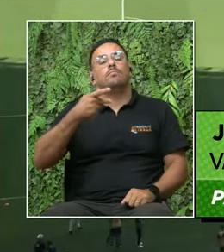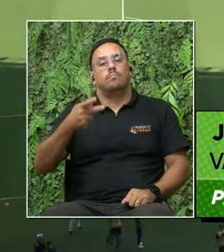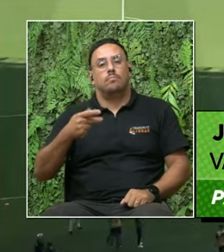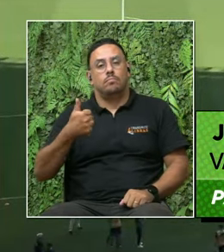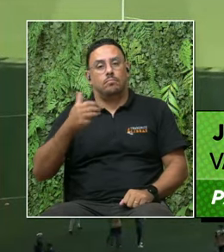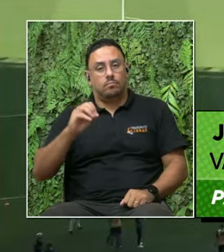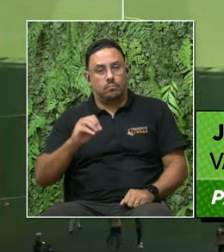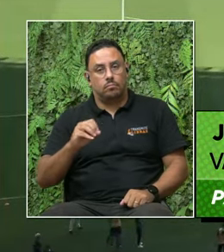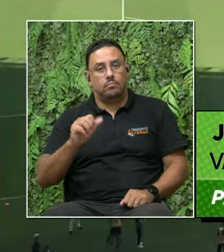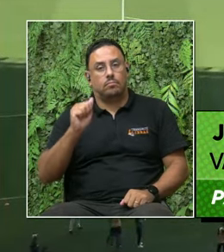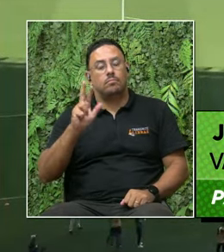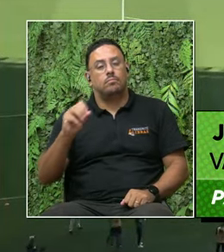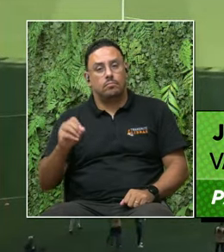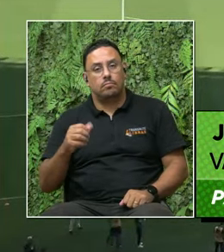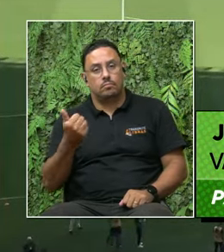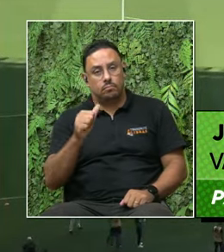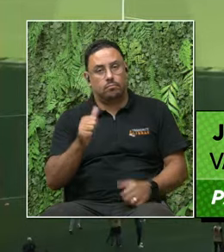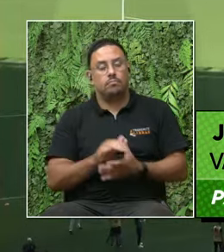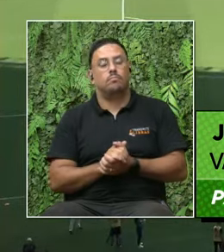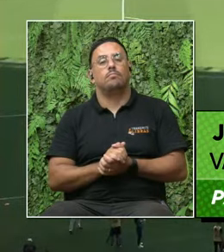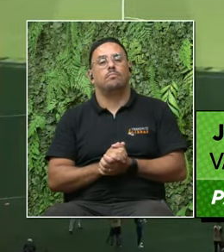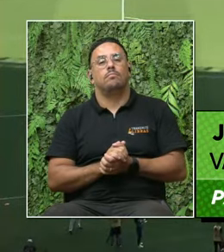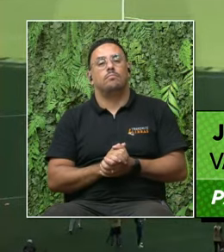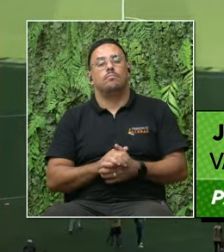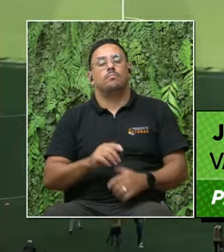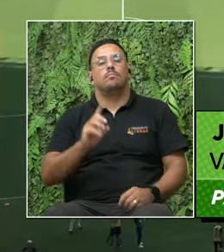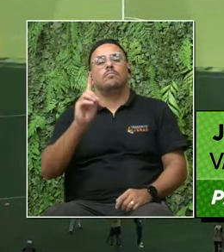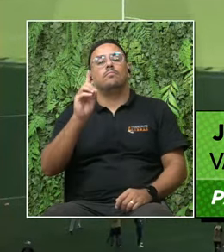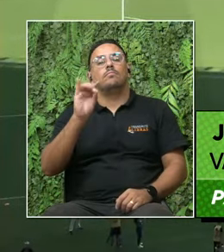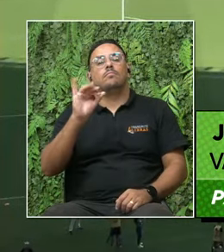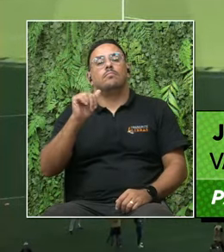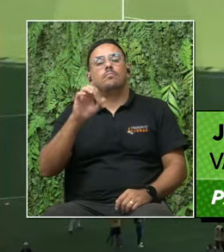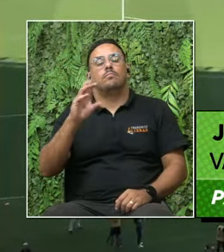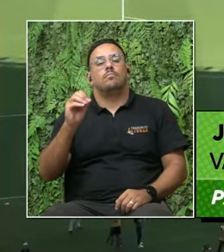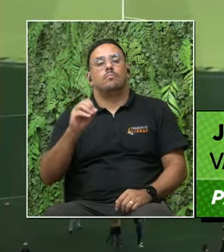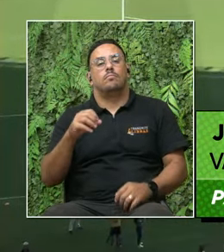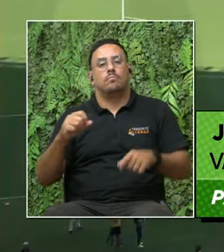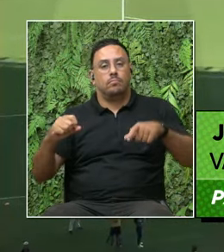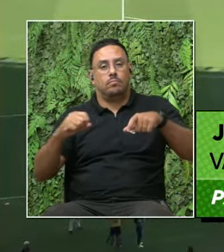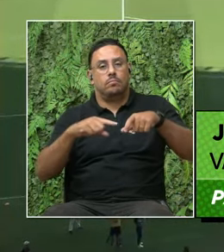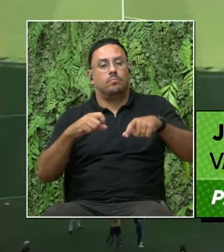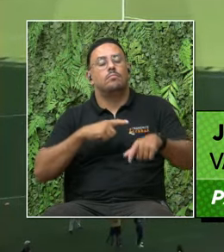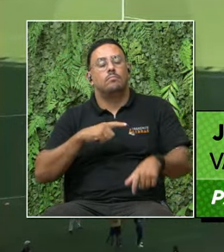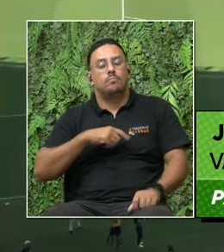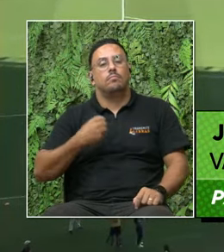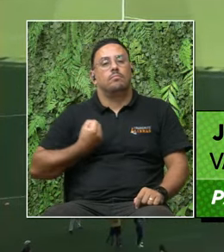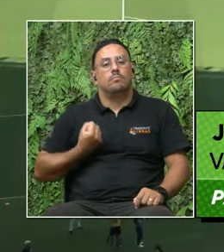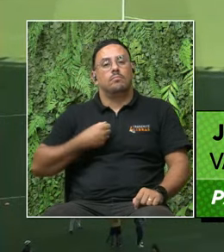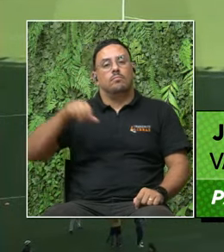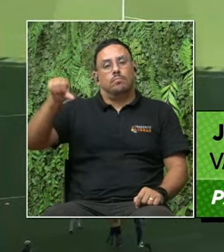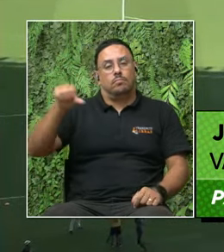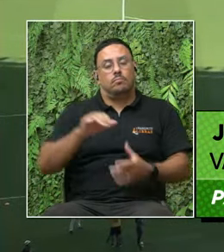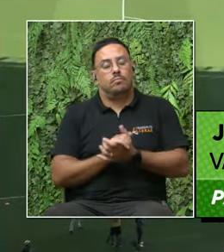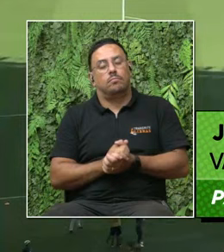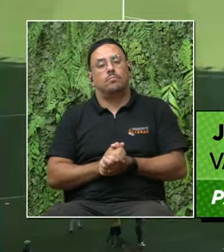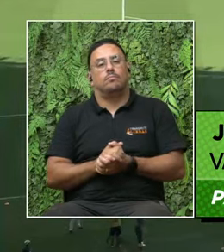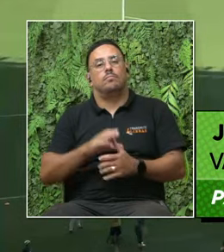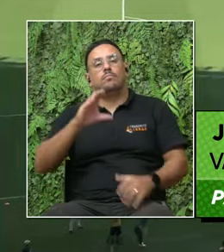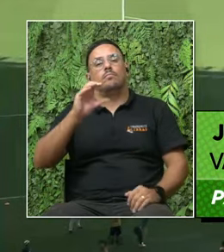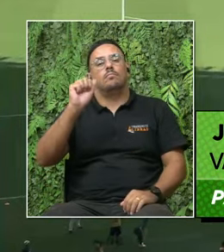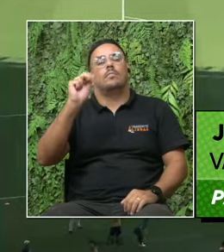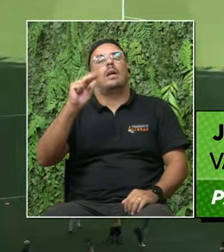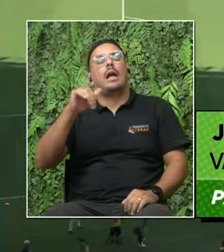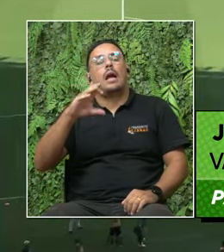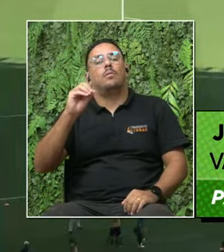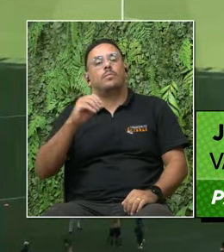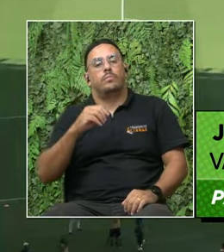tem a 10 Artur Gomes tem a 11 e o Juan de Neno tem a camisa de número n é o nicolá camon mandando a